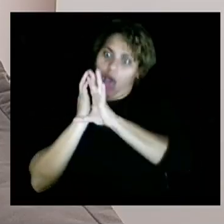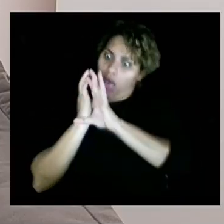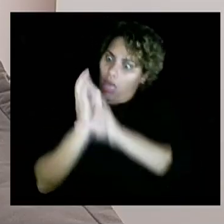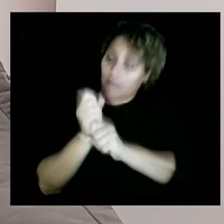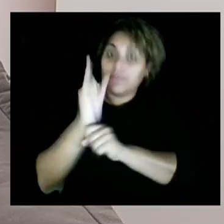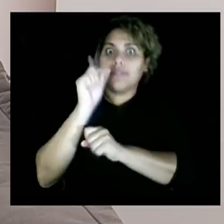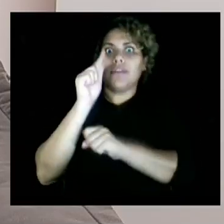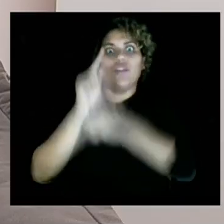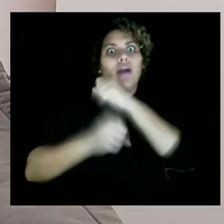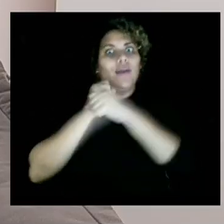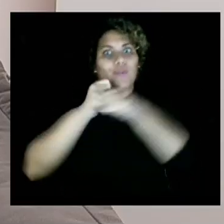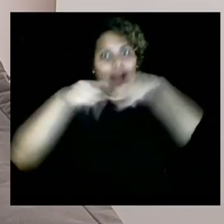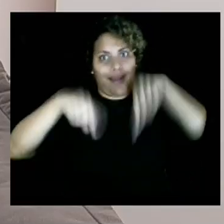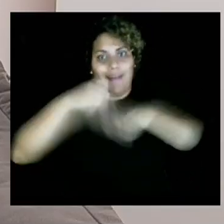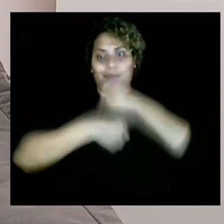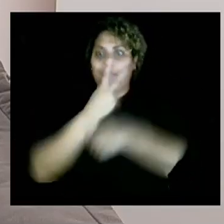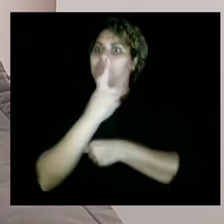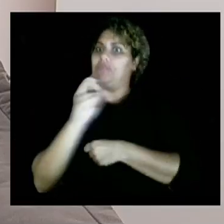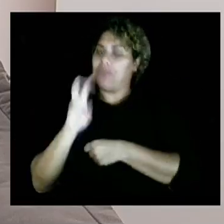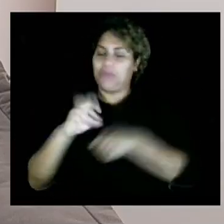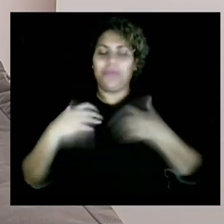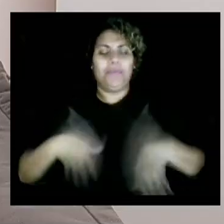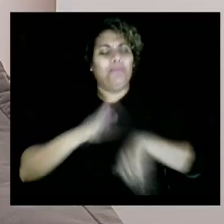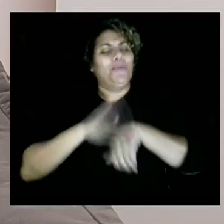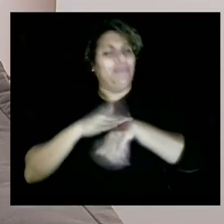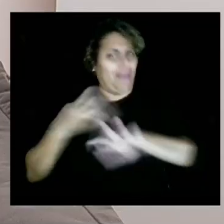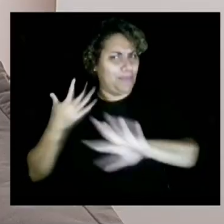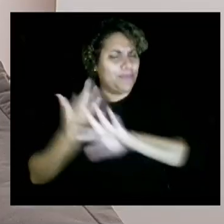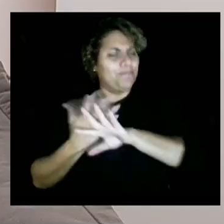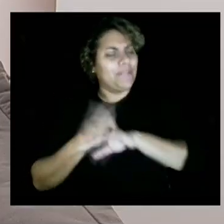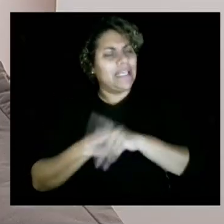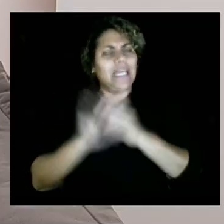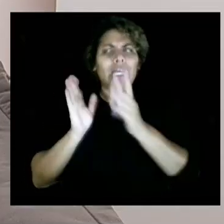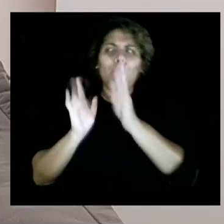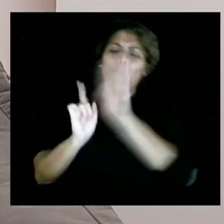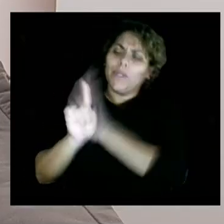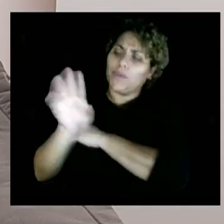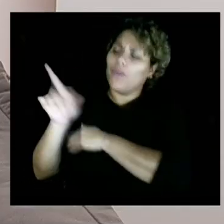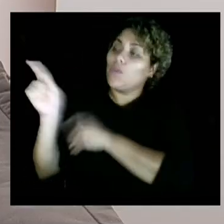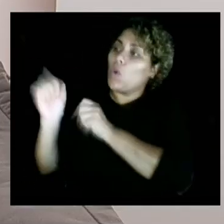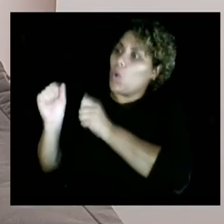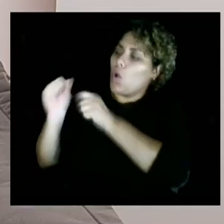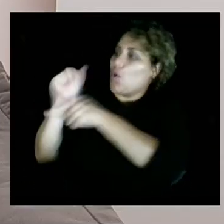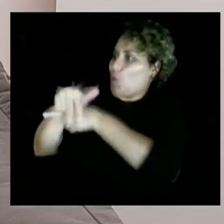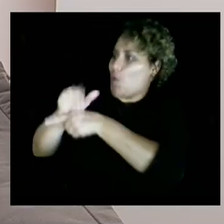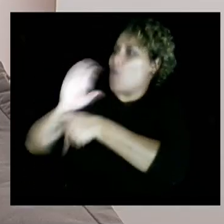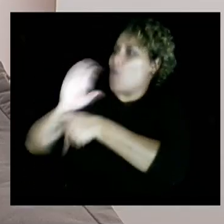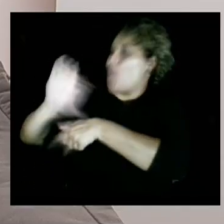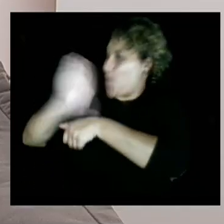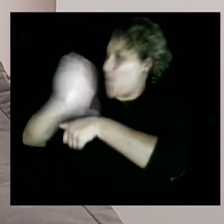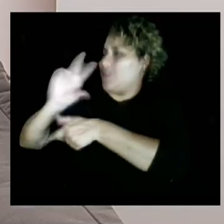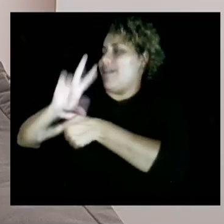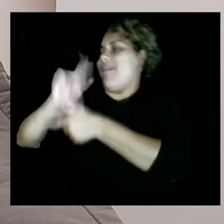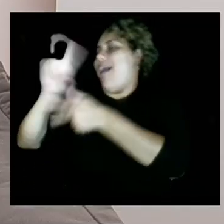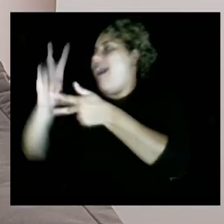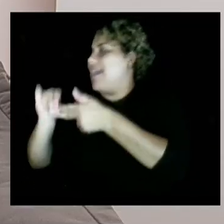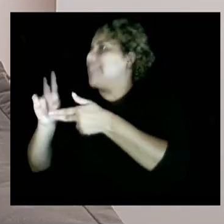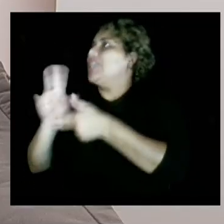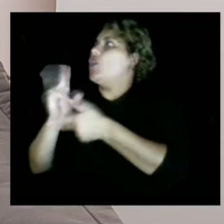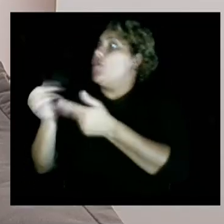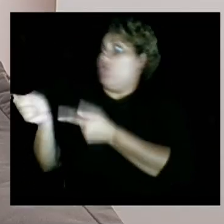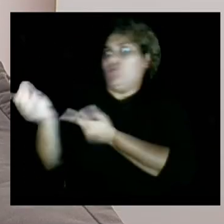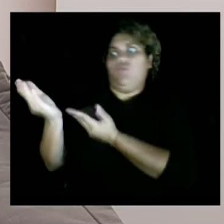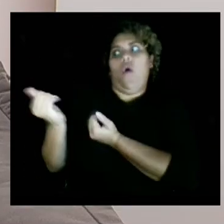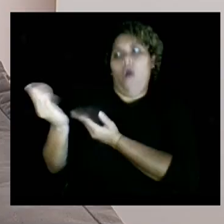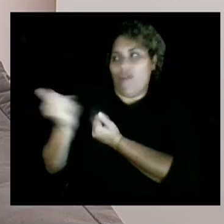tempo. Quando você chegou lá no curso do Senac, ainda bem jovem, quando você fez a primeira aula e